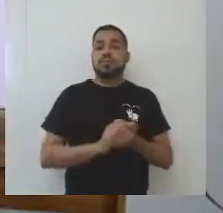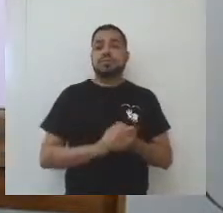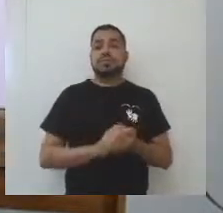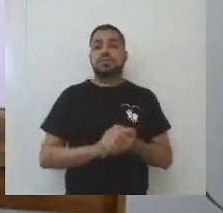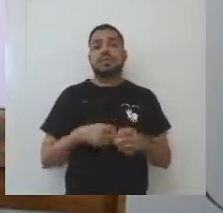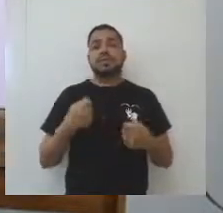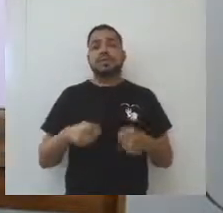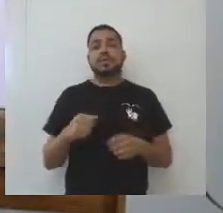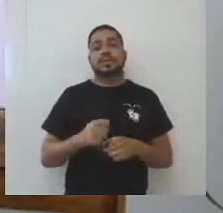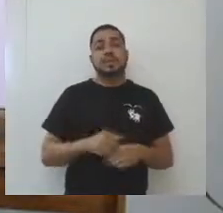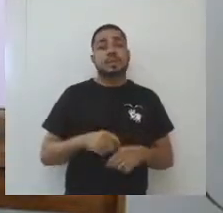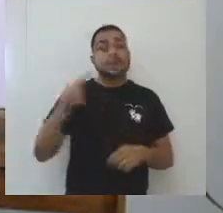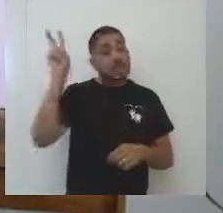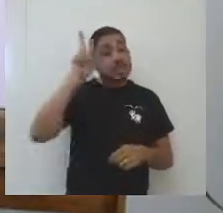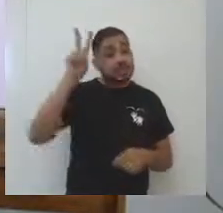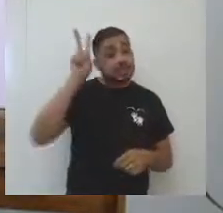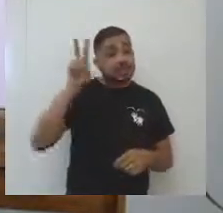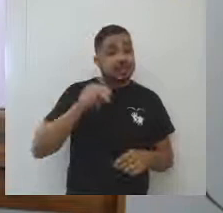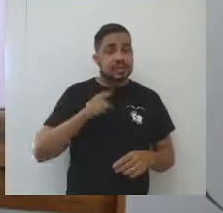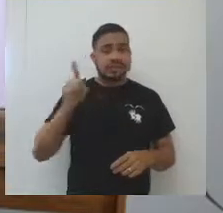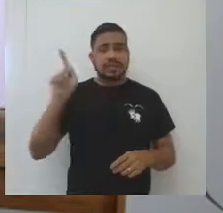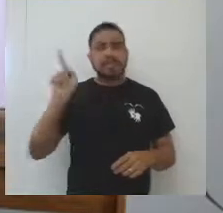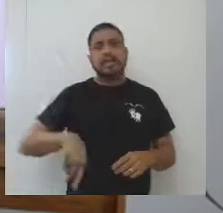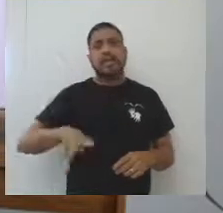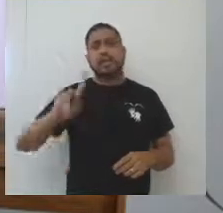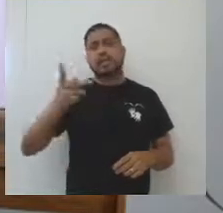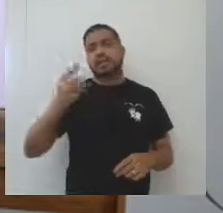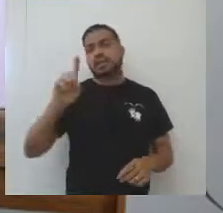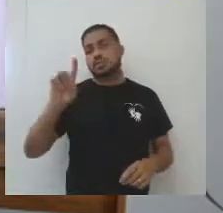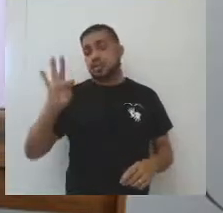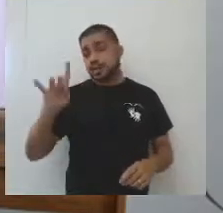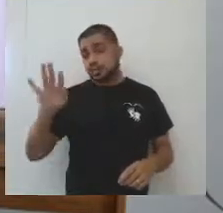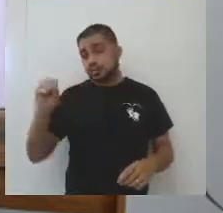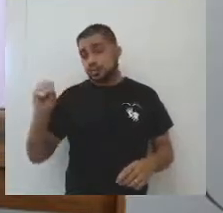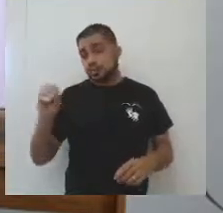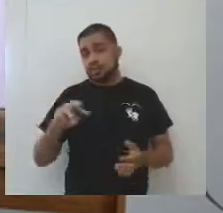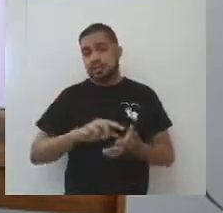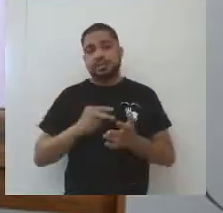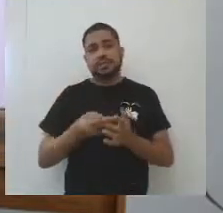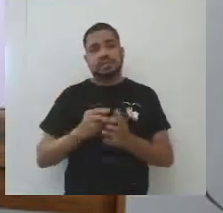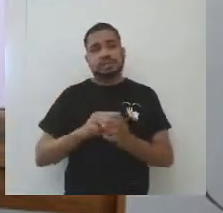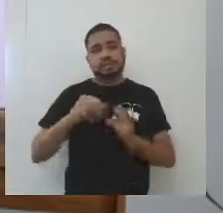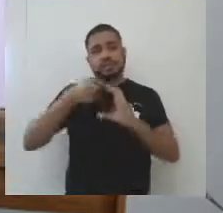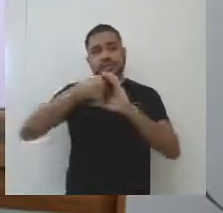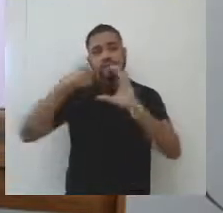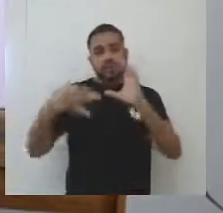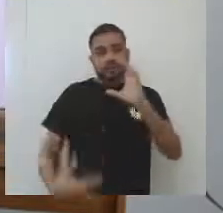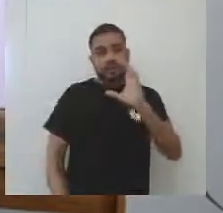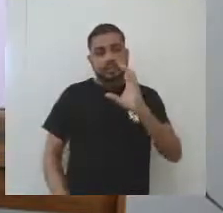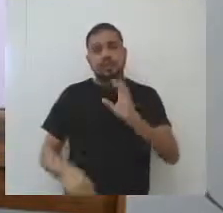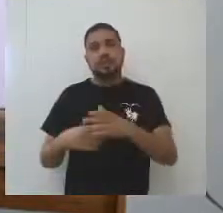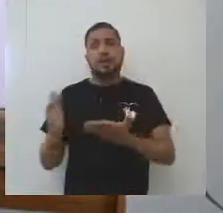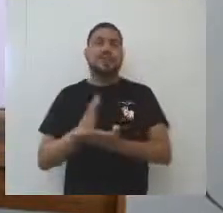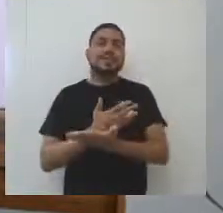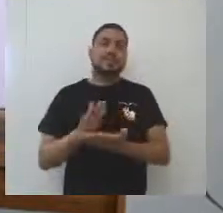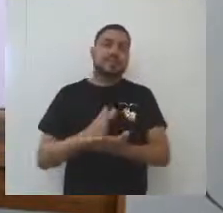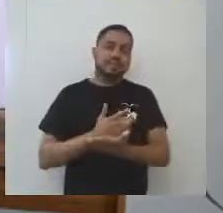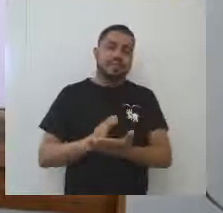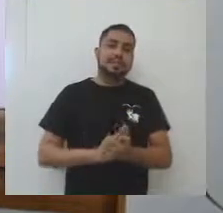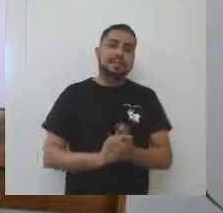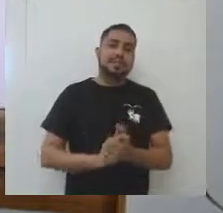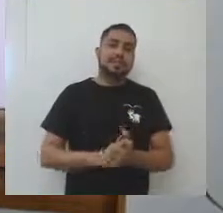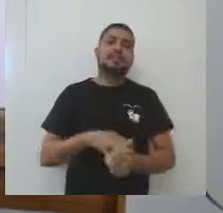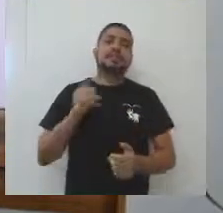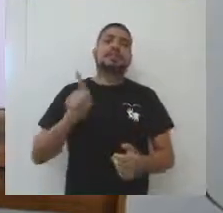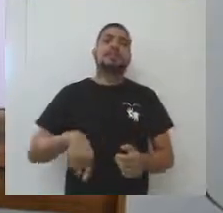lembrar, Natinha, que assim, quando o cara é híbrido, significa que a característica dele, ou melhor, a variedade dele